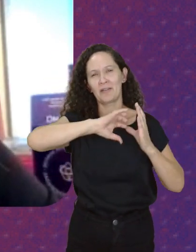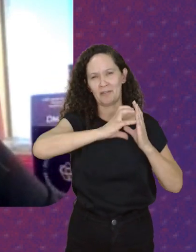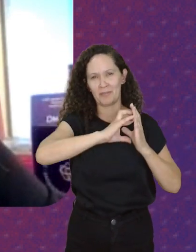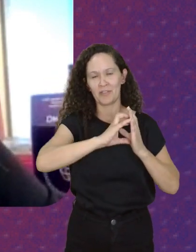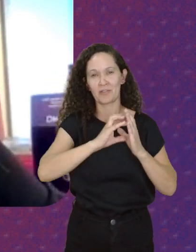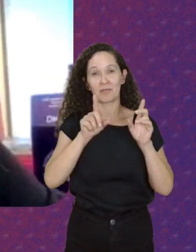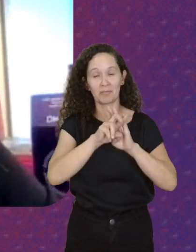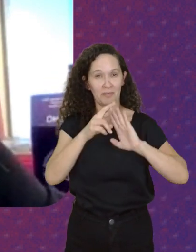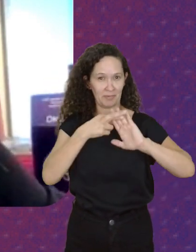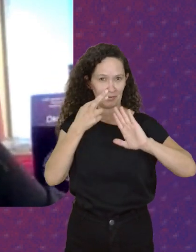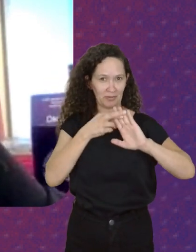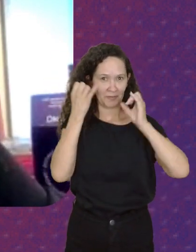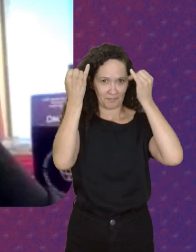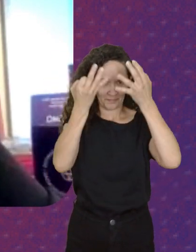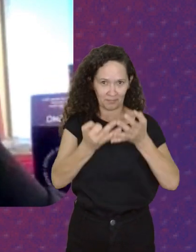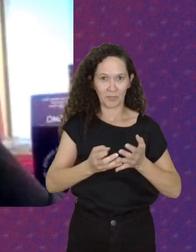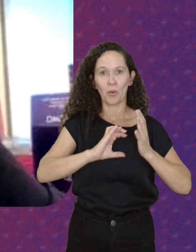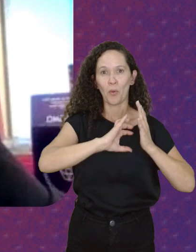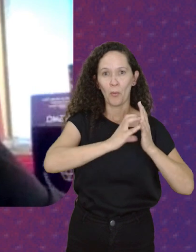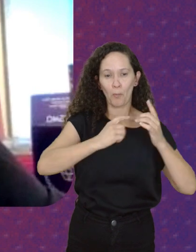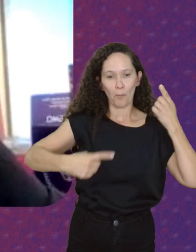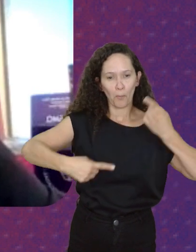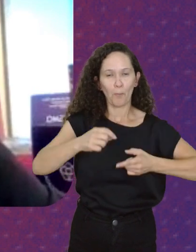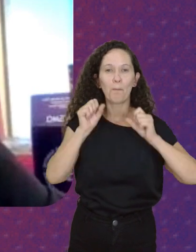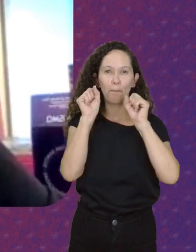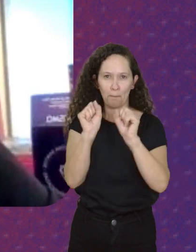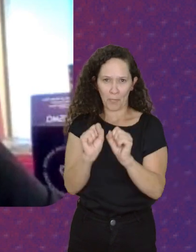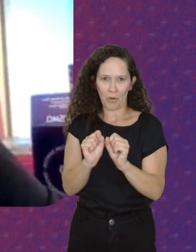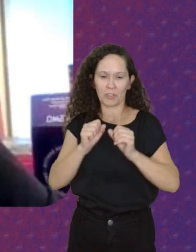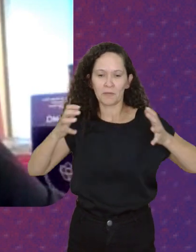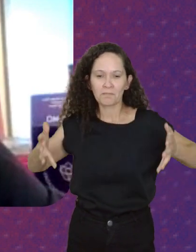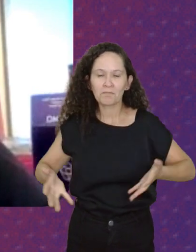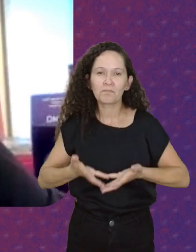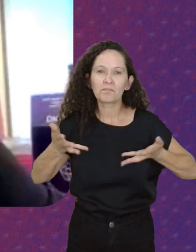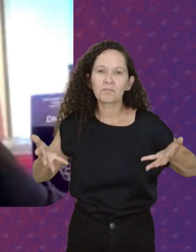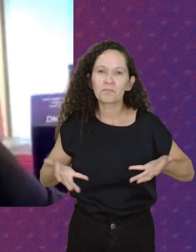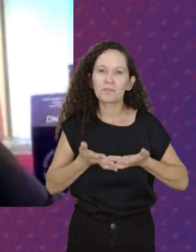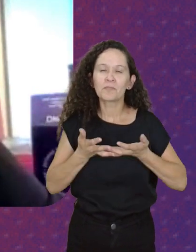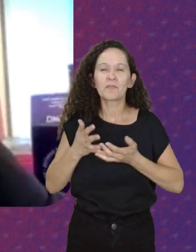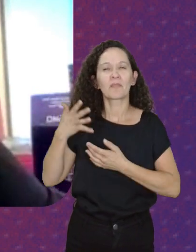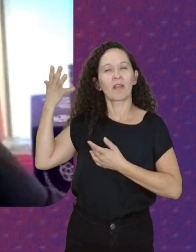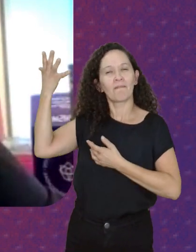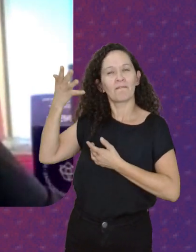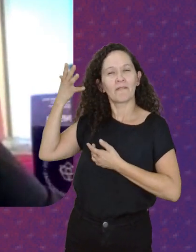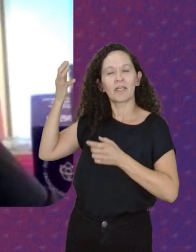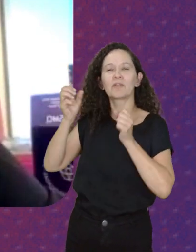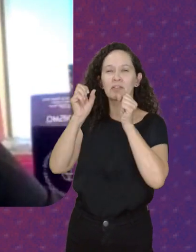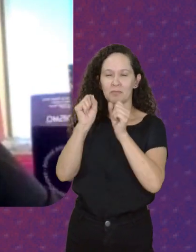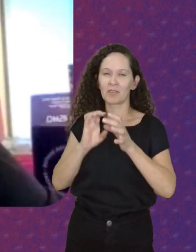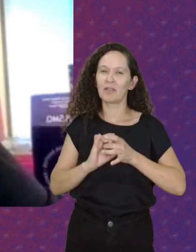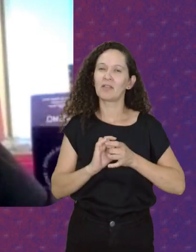própria resolução, ela fala que os partidos políticos podem promover eventos de